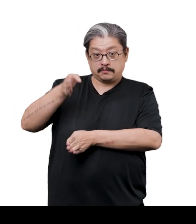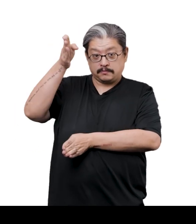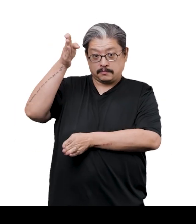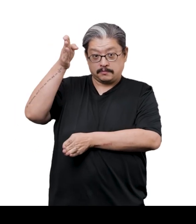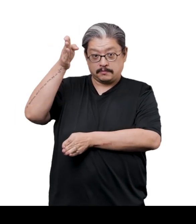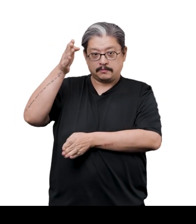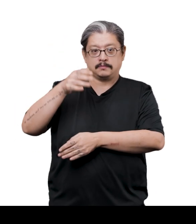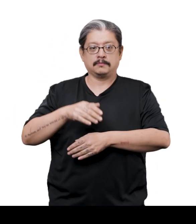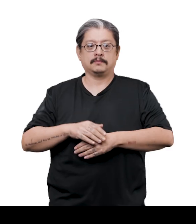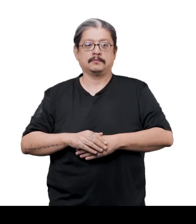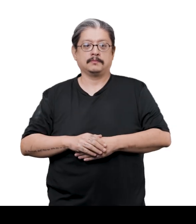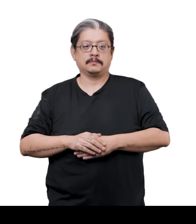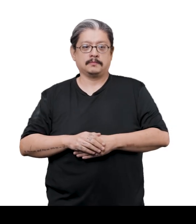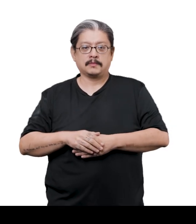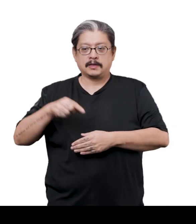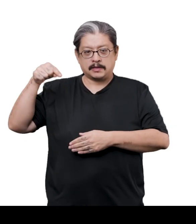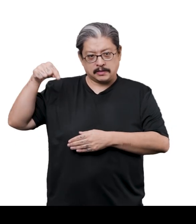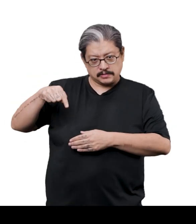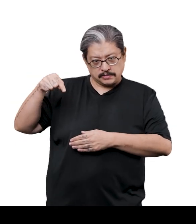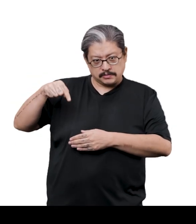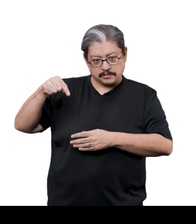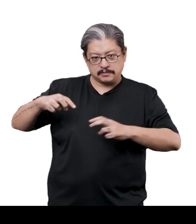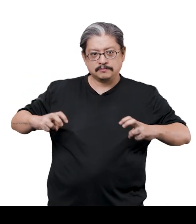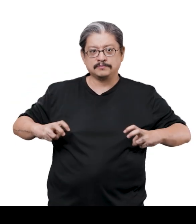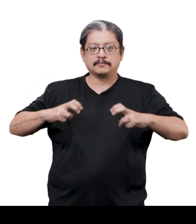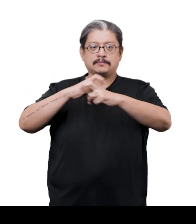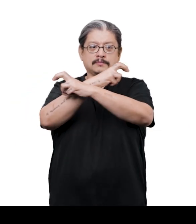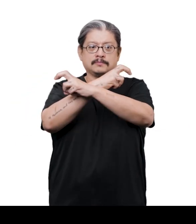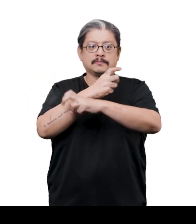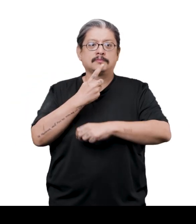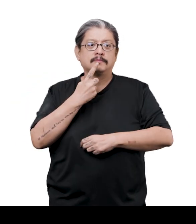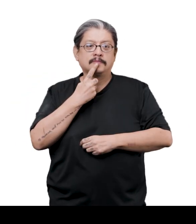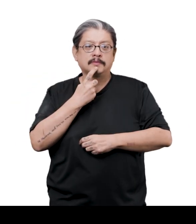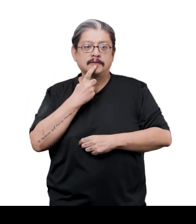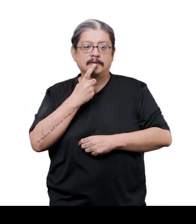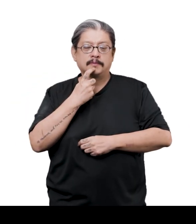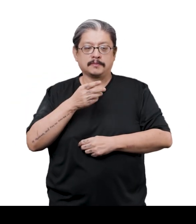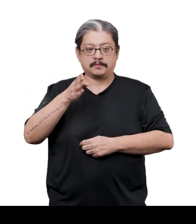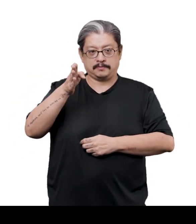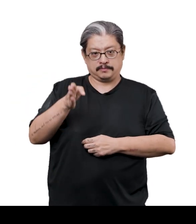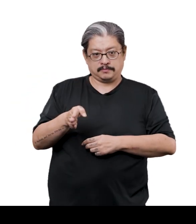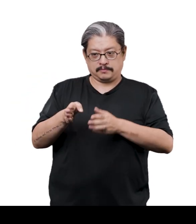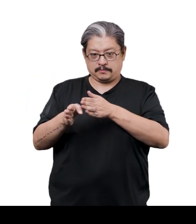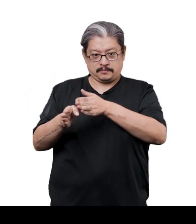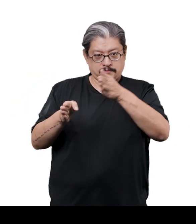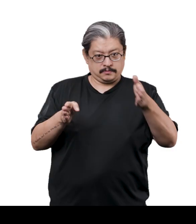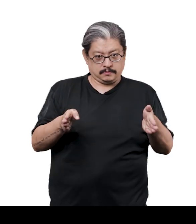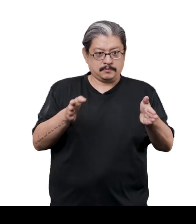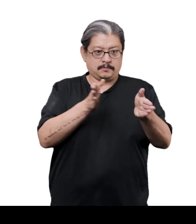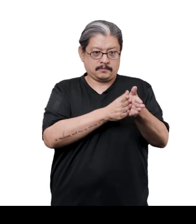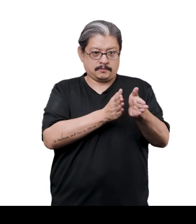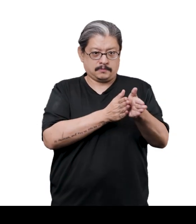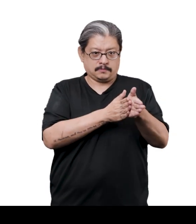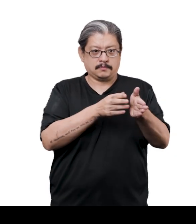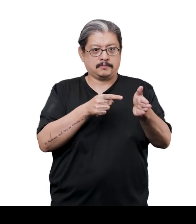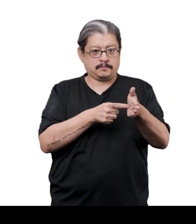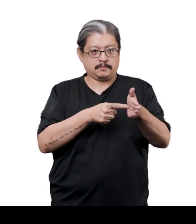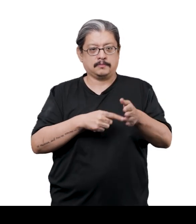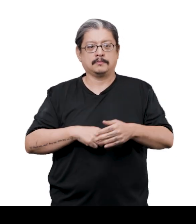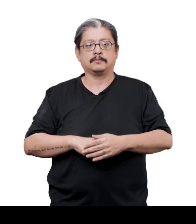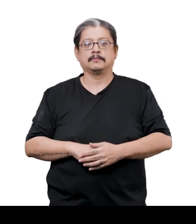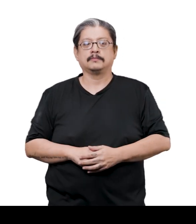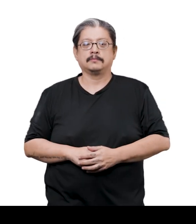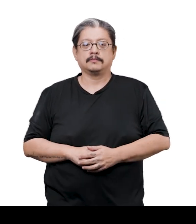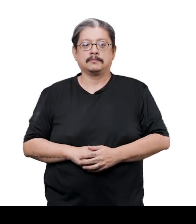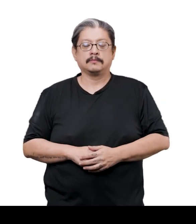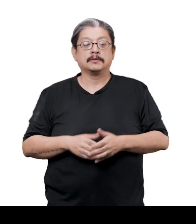espaço, tendo como referência as escadas vermelhas, ou seja, na face da parede voltada para o fundo da sala.